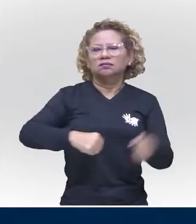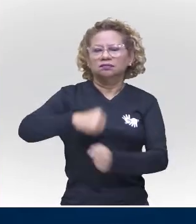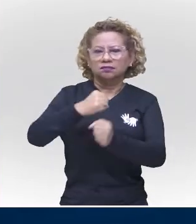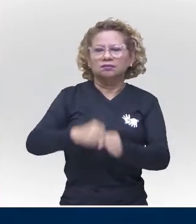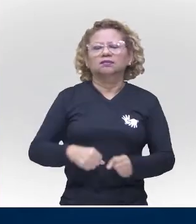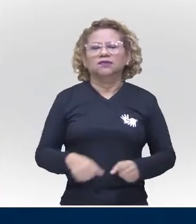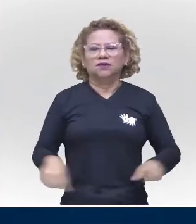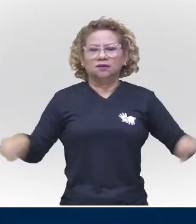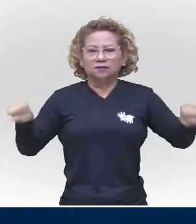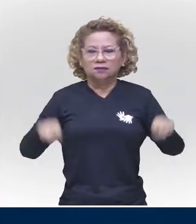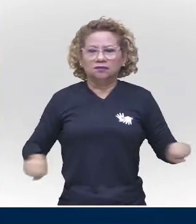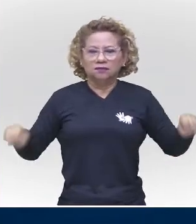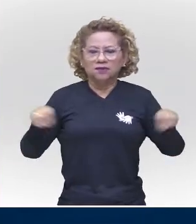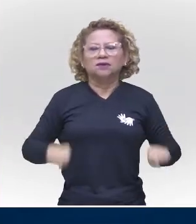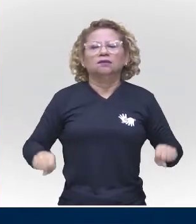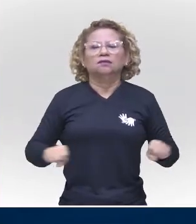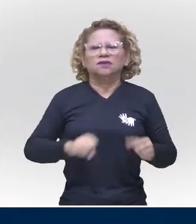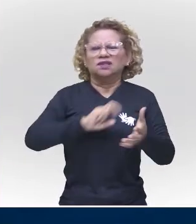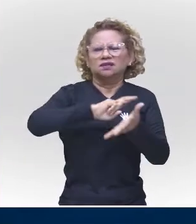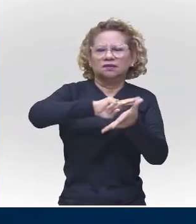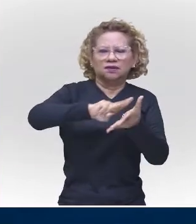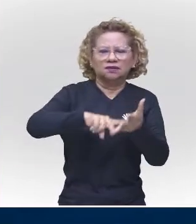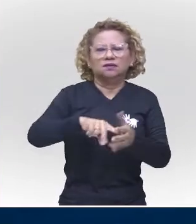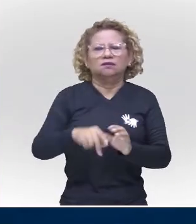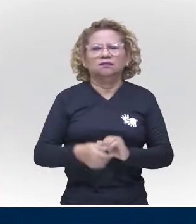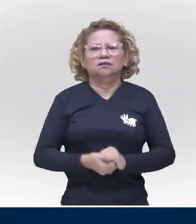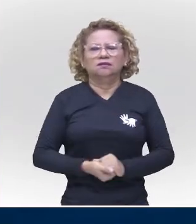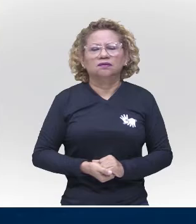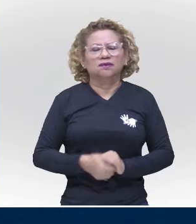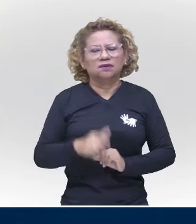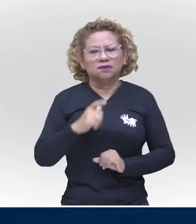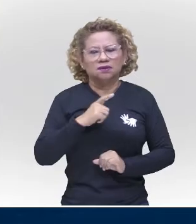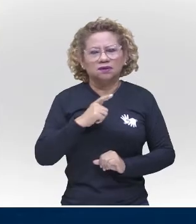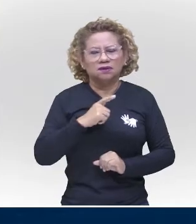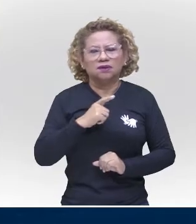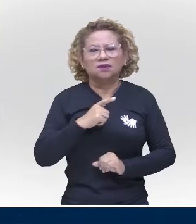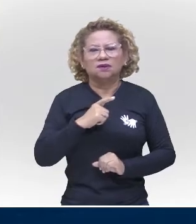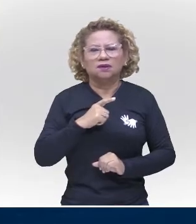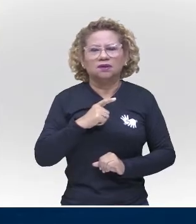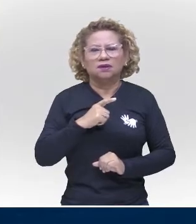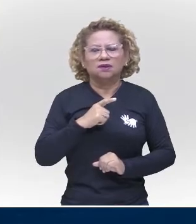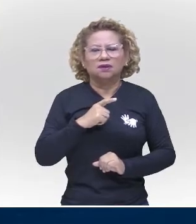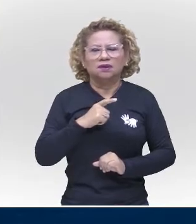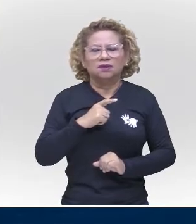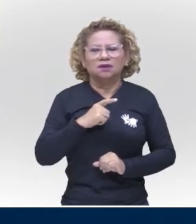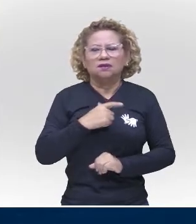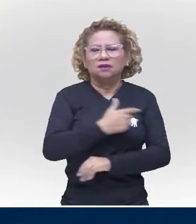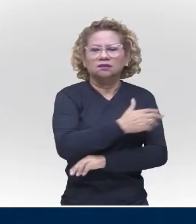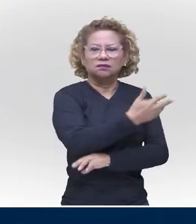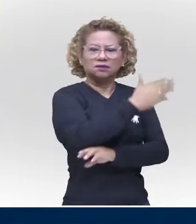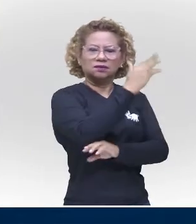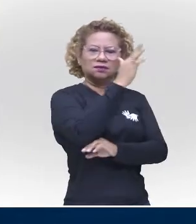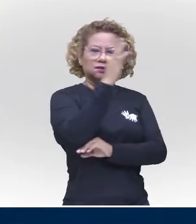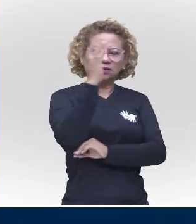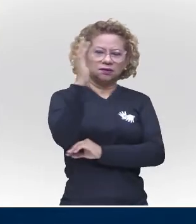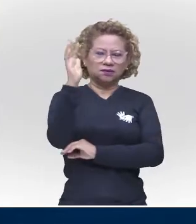remo. Outro que nós temos também está relacionado à questão da natureza,